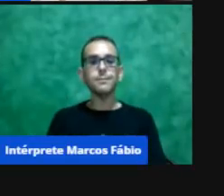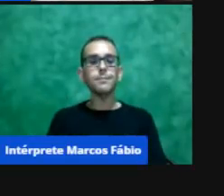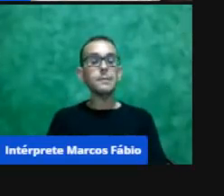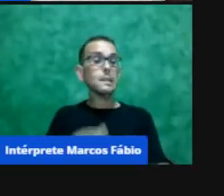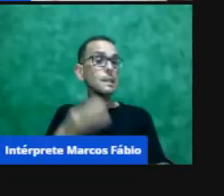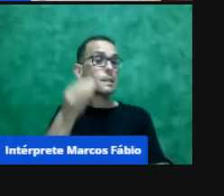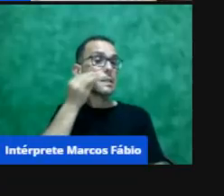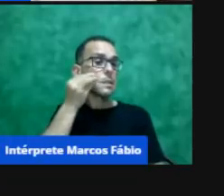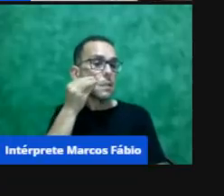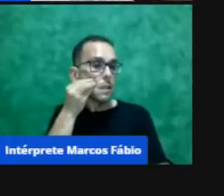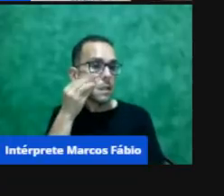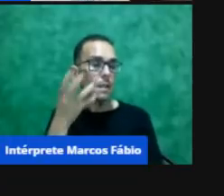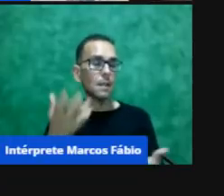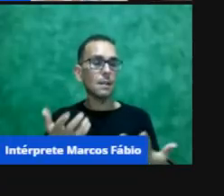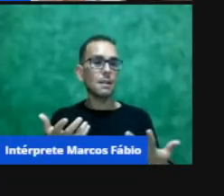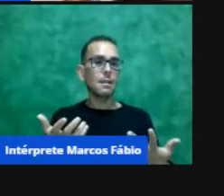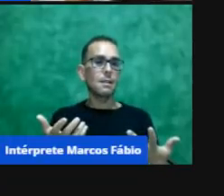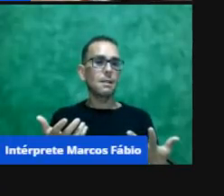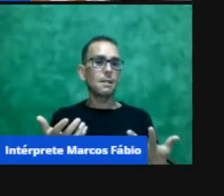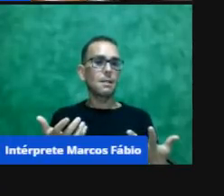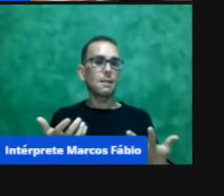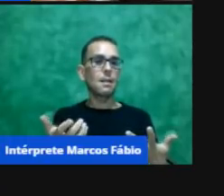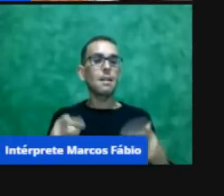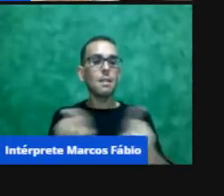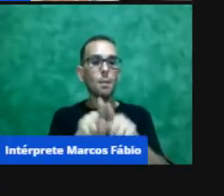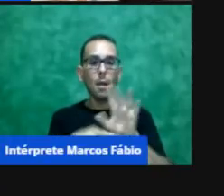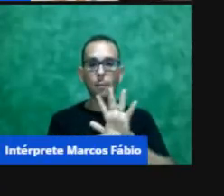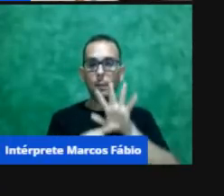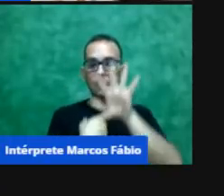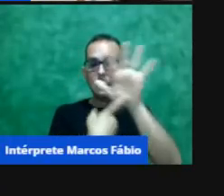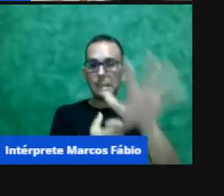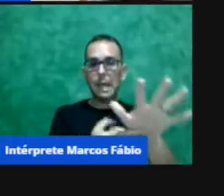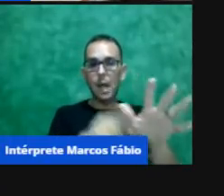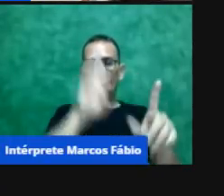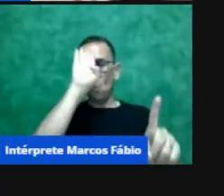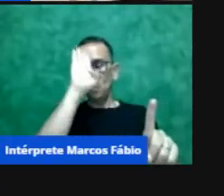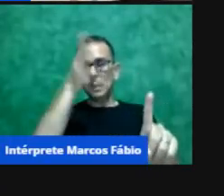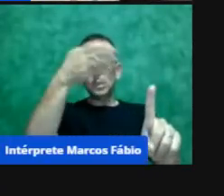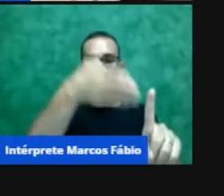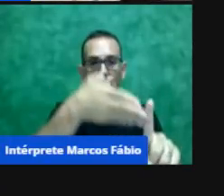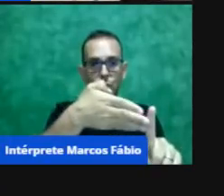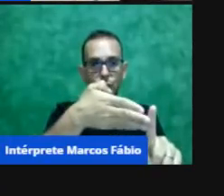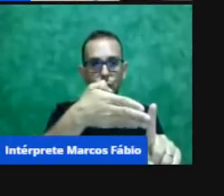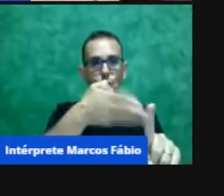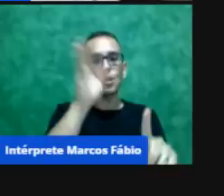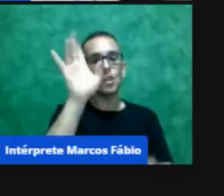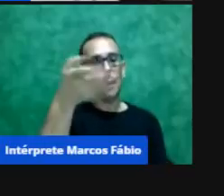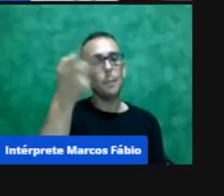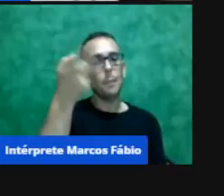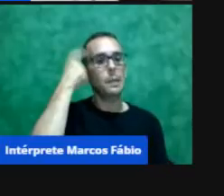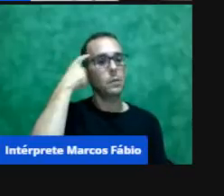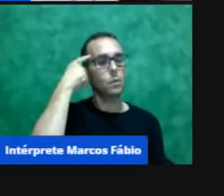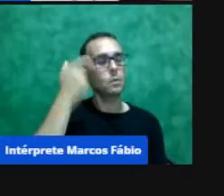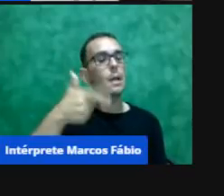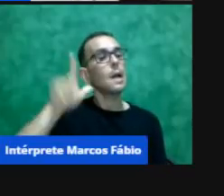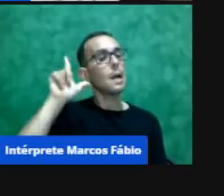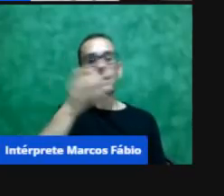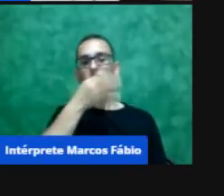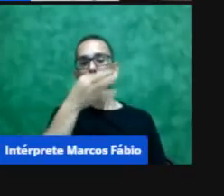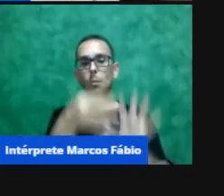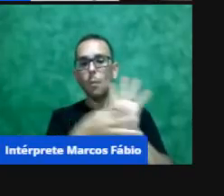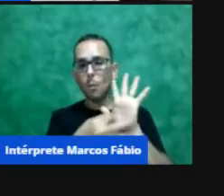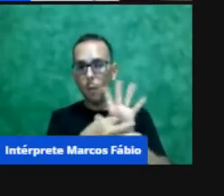testar e apresentar o objetivo que foi pensado, né, daquela proposta que